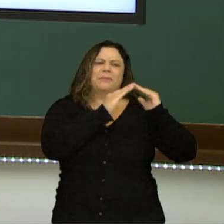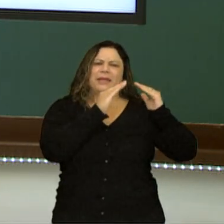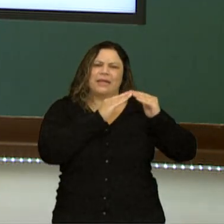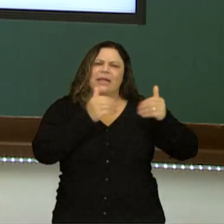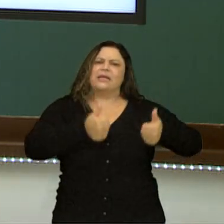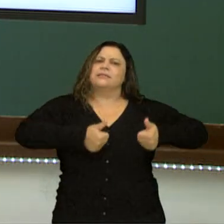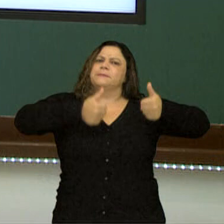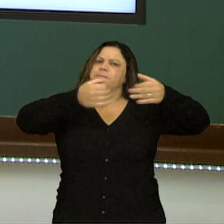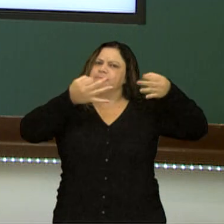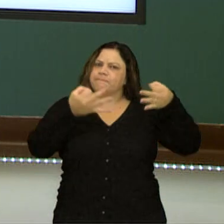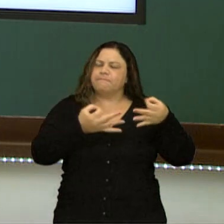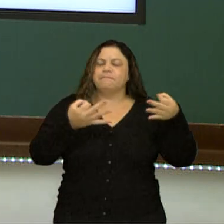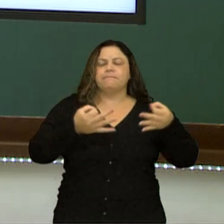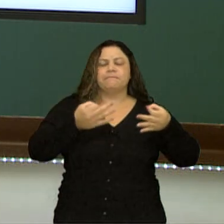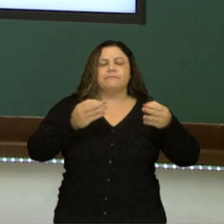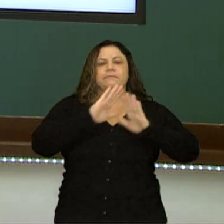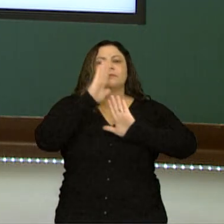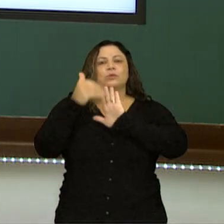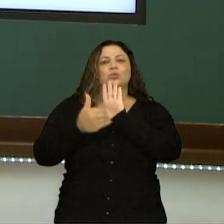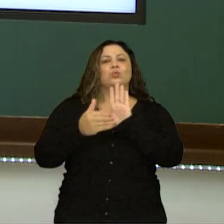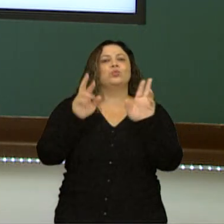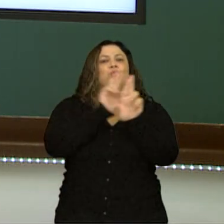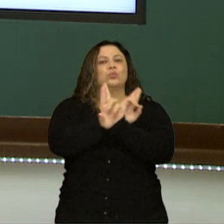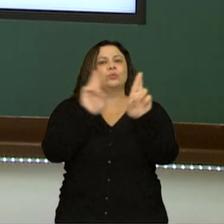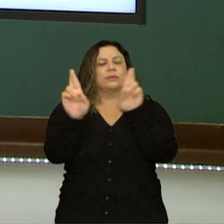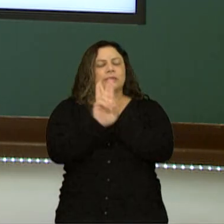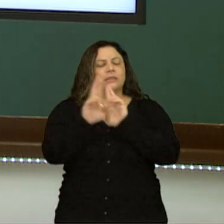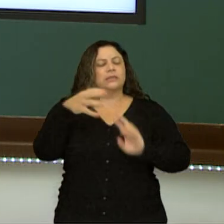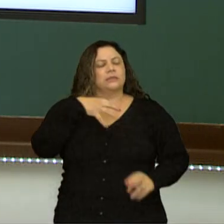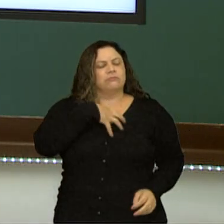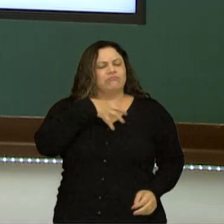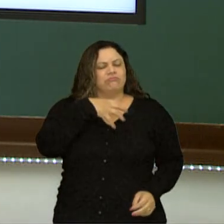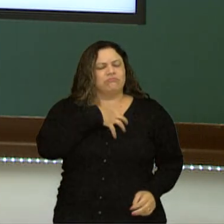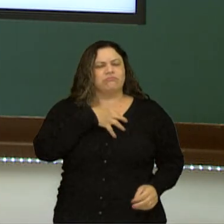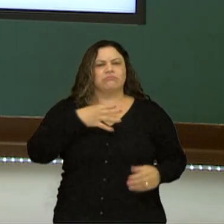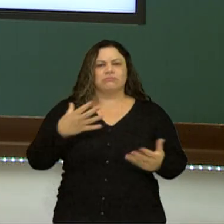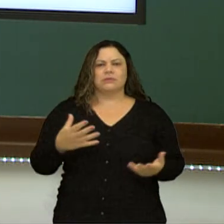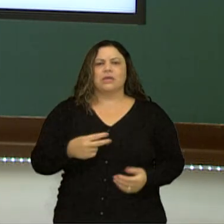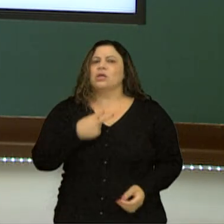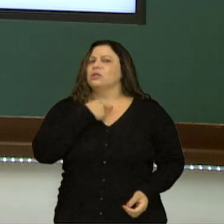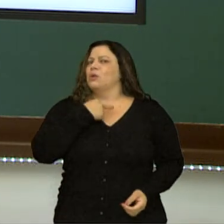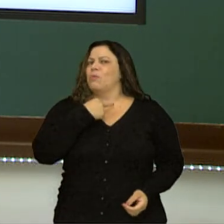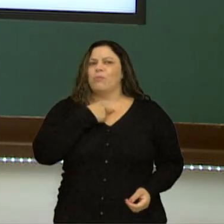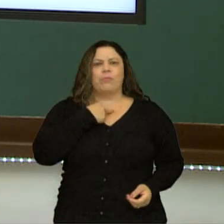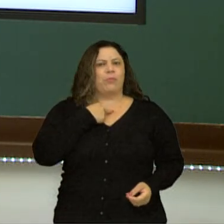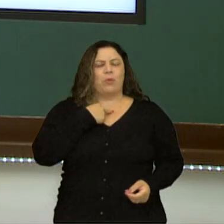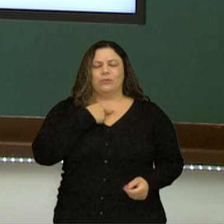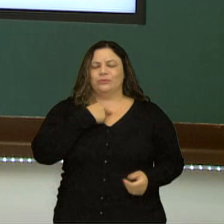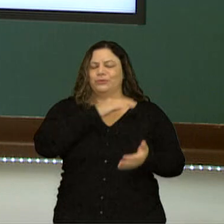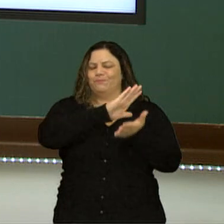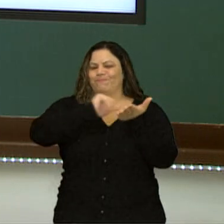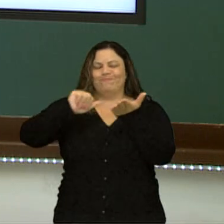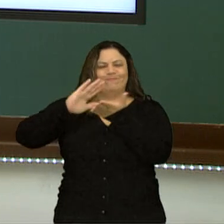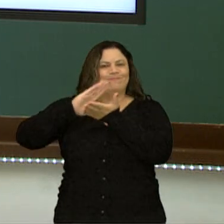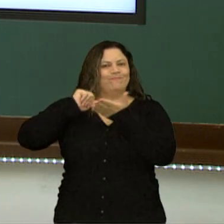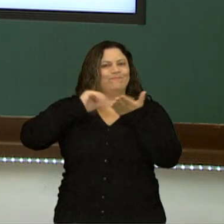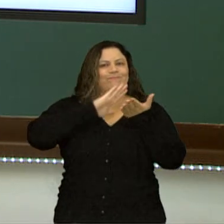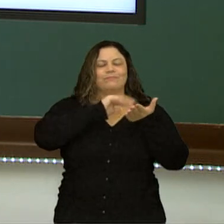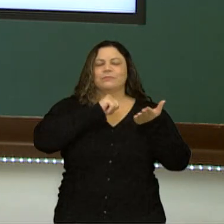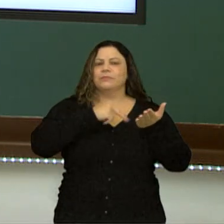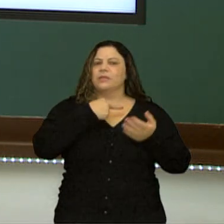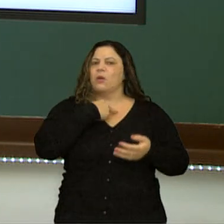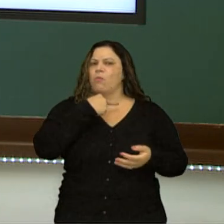digna, tudo isso tem relação nesse sentido e é inalienável, ou seja, não pode ser retirado.